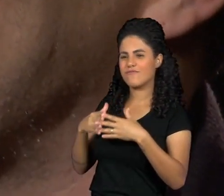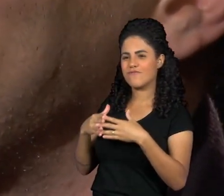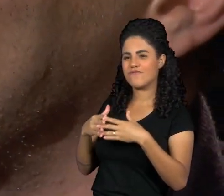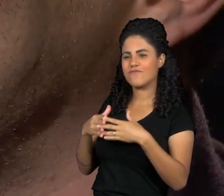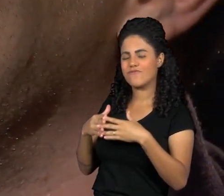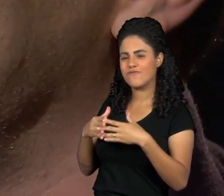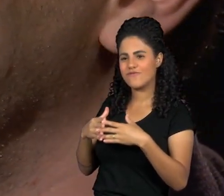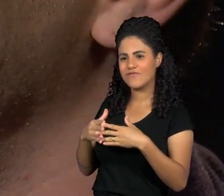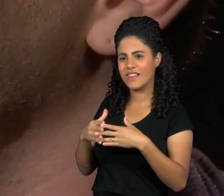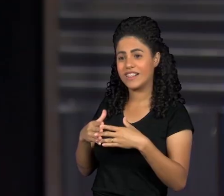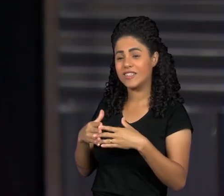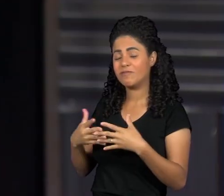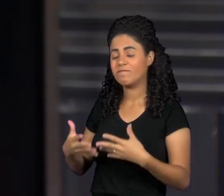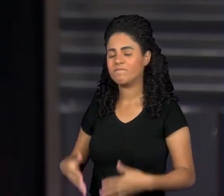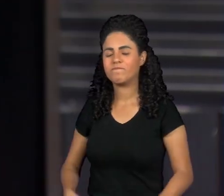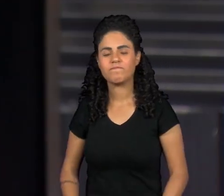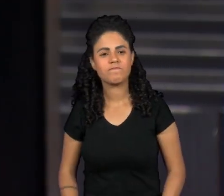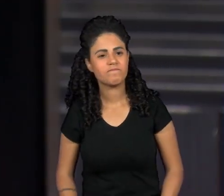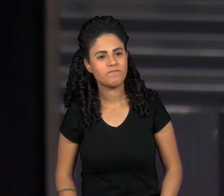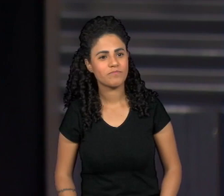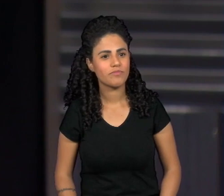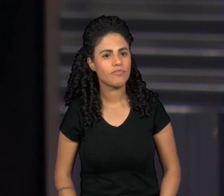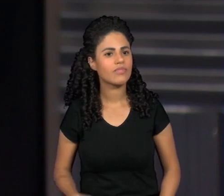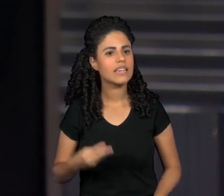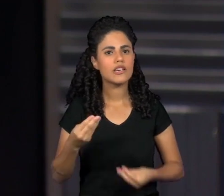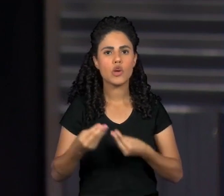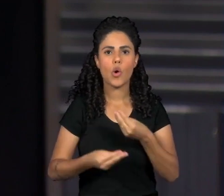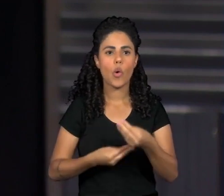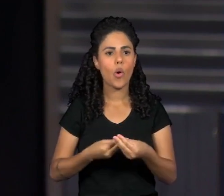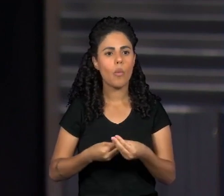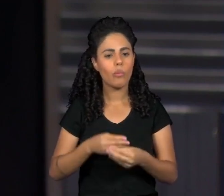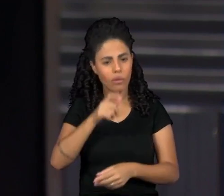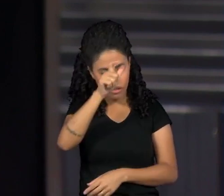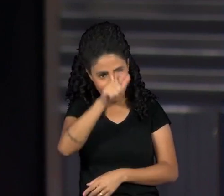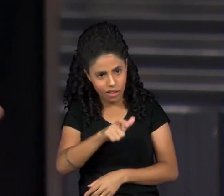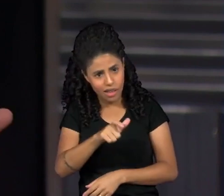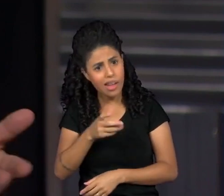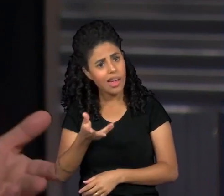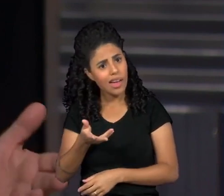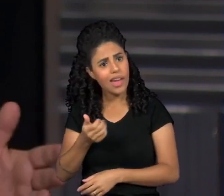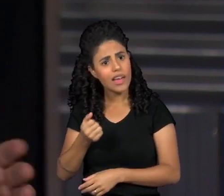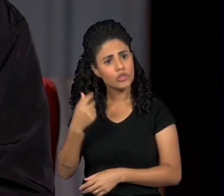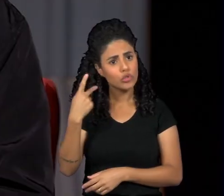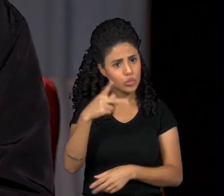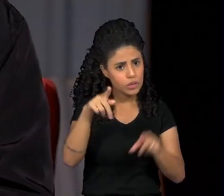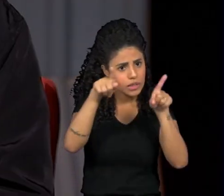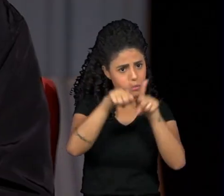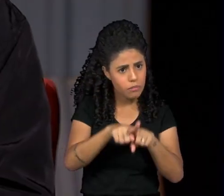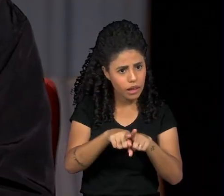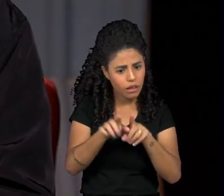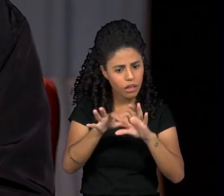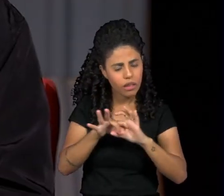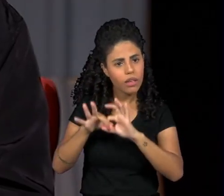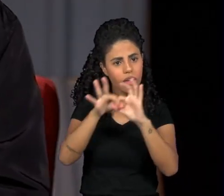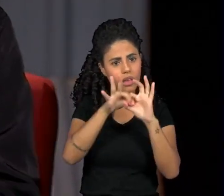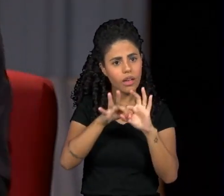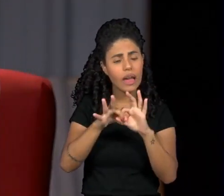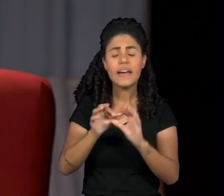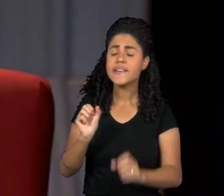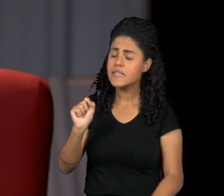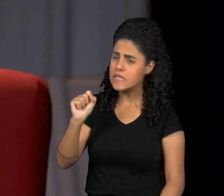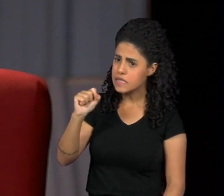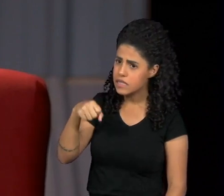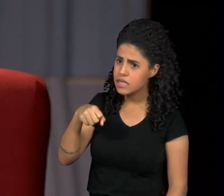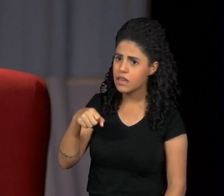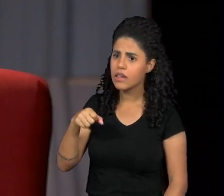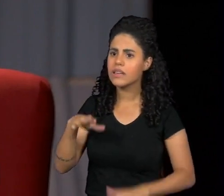pensa. E ao mesmo tempo é ele, né? A história dele Sim, e é a sua, eu sim, imagino. de não é? alguma maneira. Mesmo que eu não